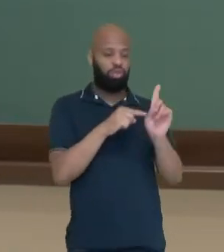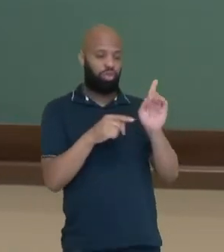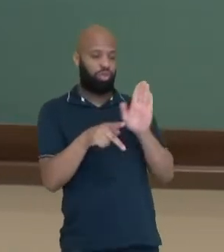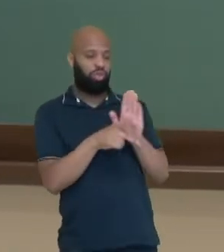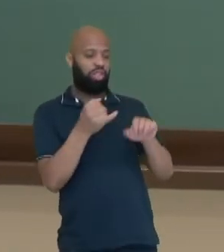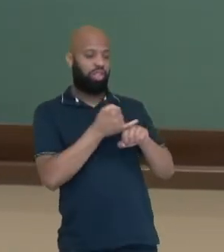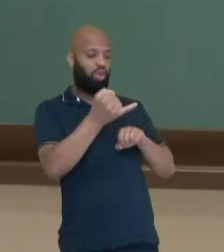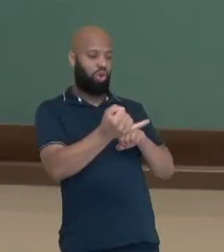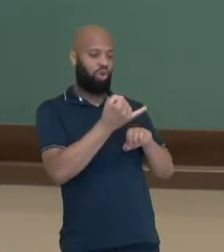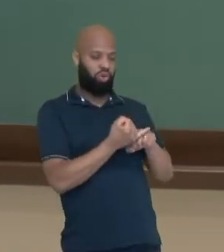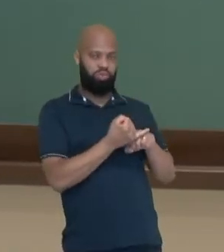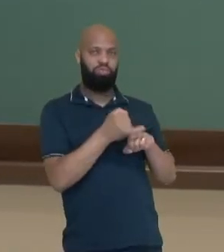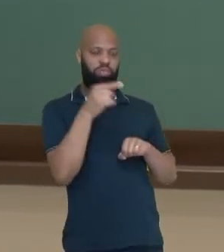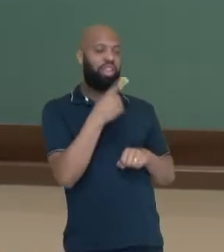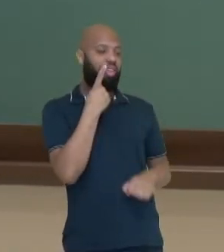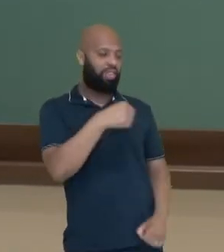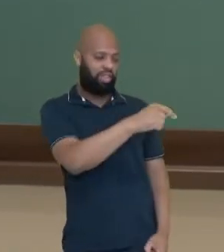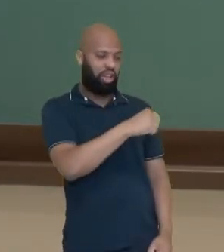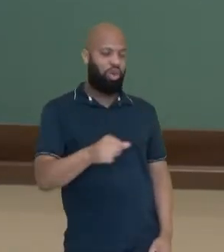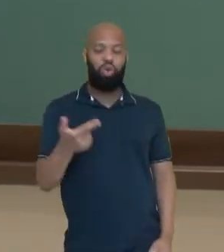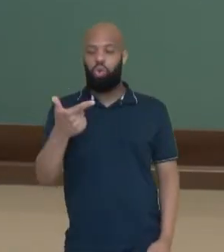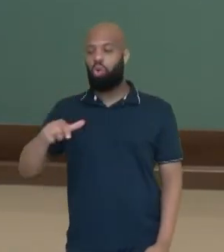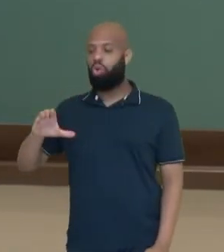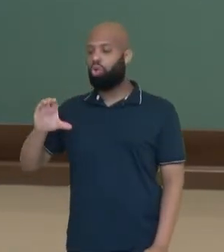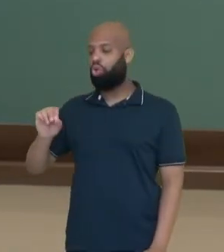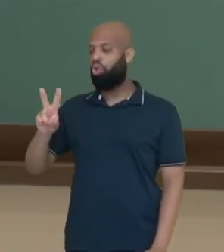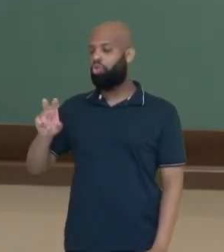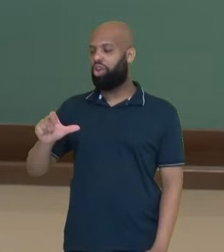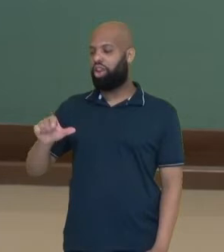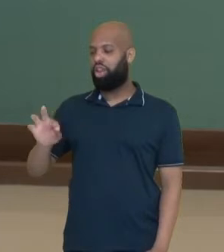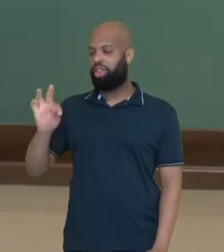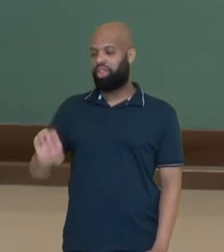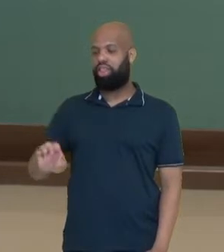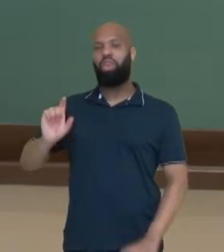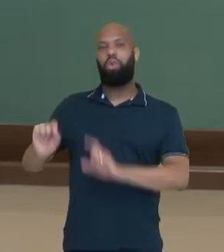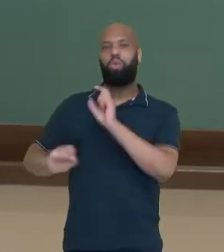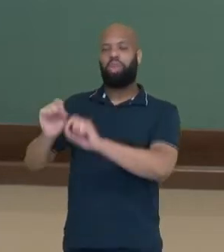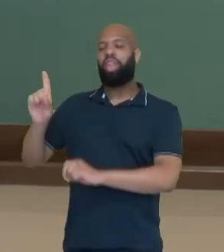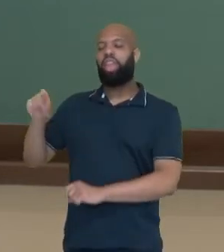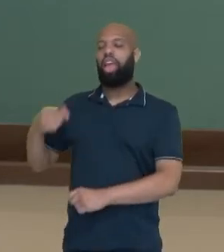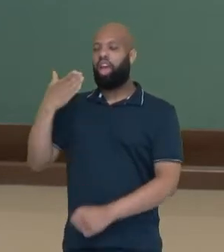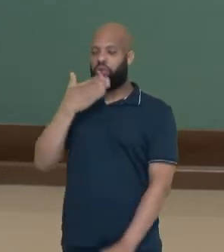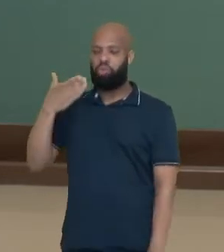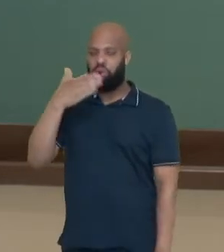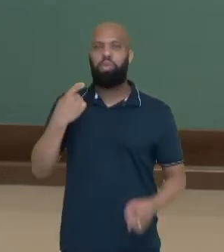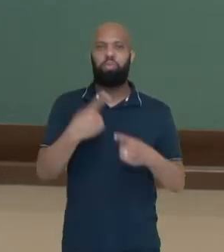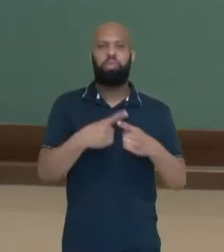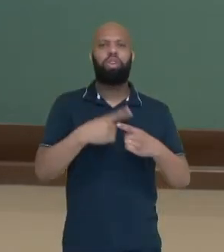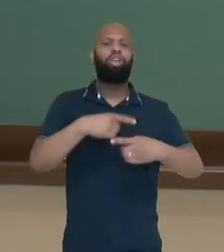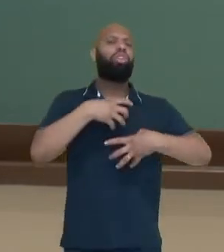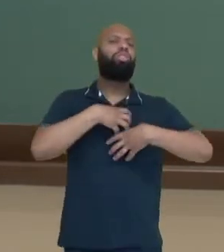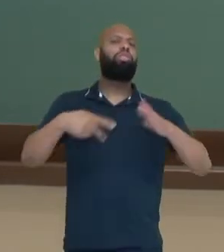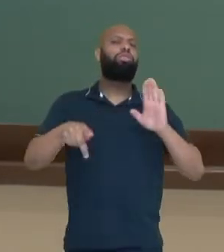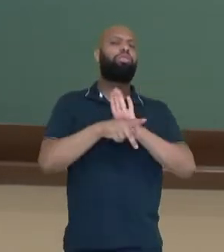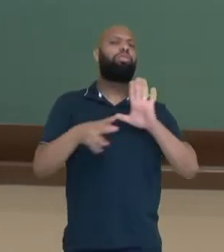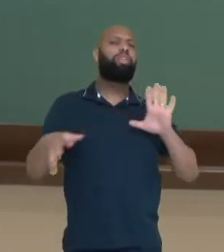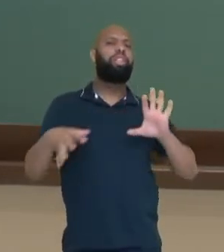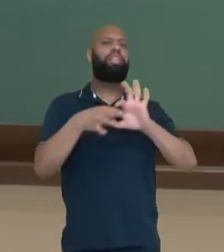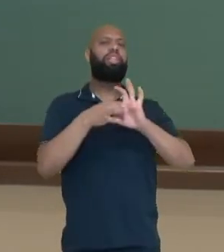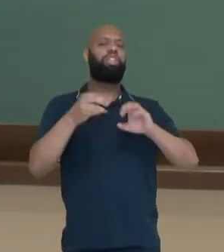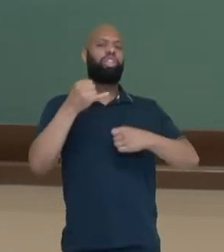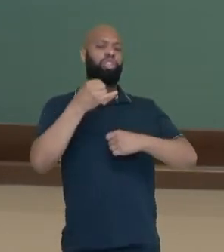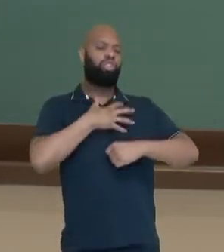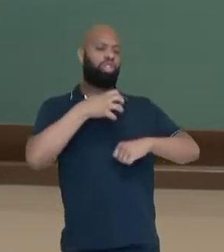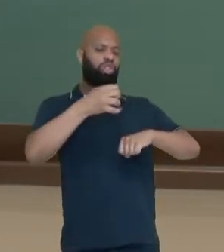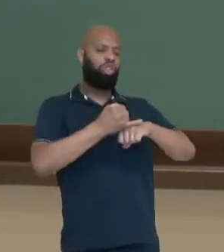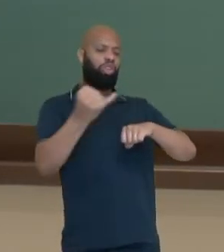iônico, o sal, e o outro composto covalente, o açúcar. A diferença se dá porque a formação da ligação no composto iônico